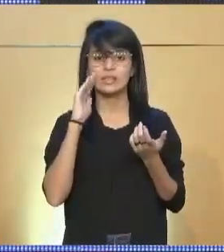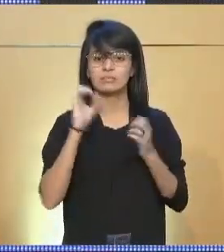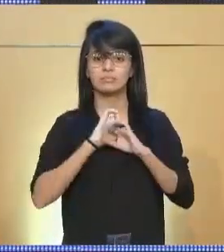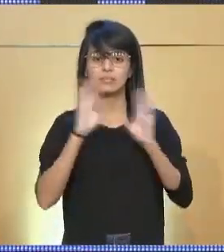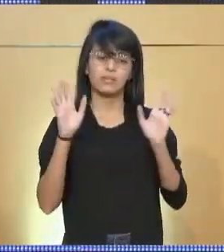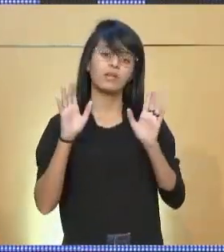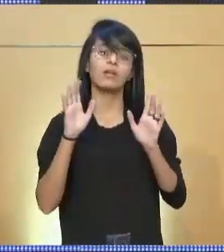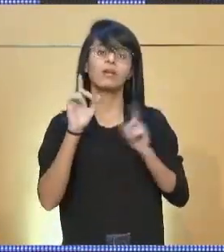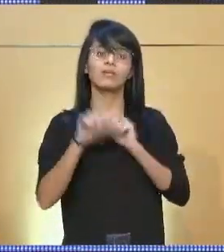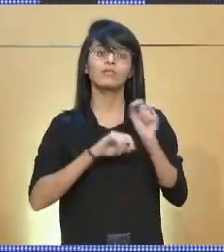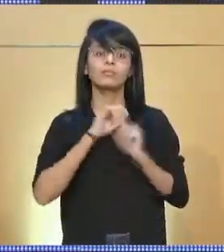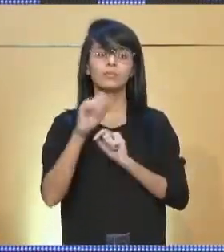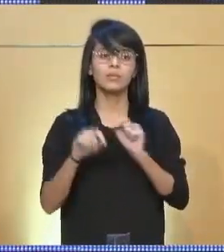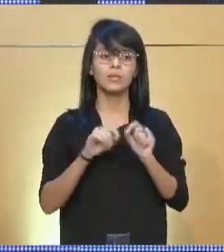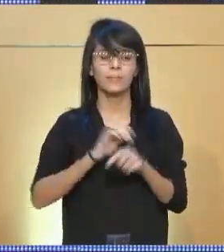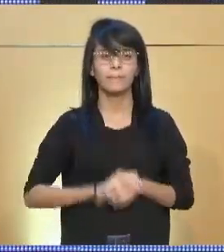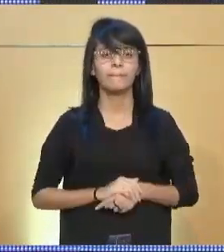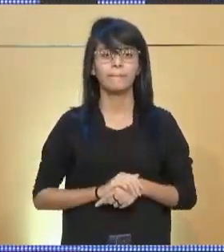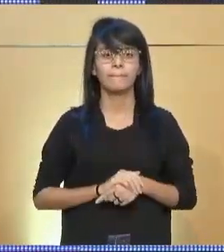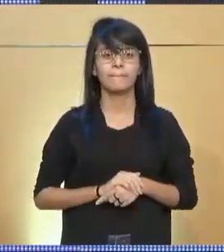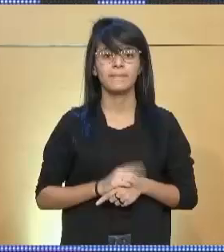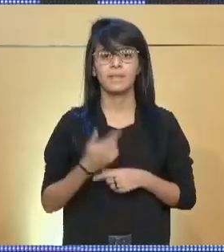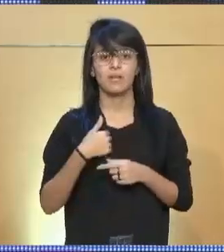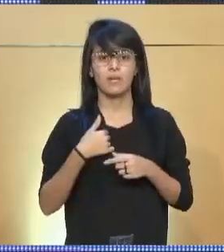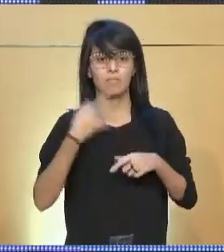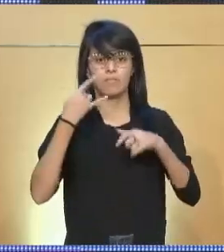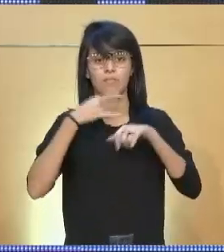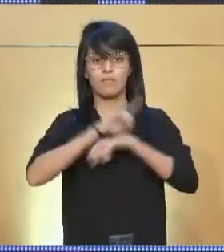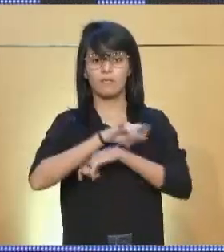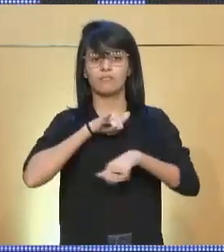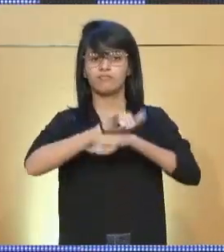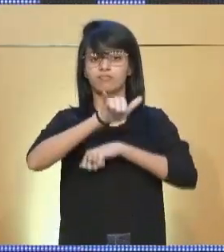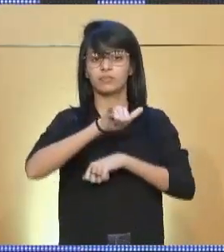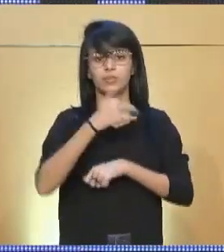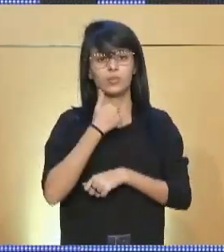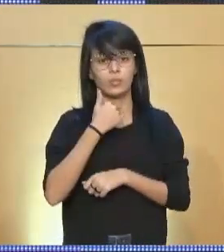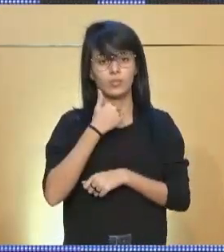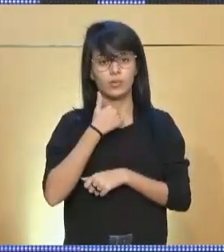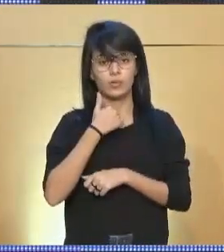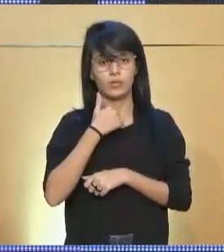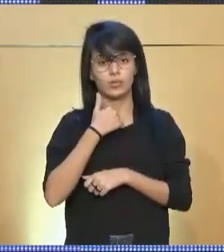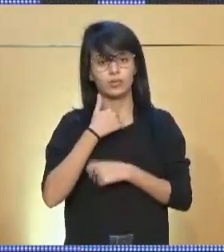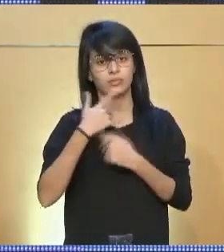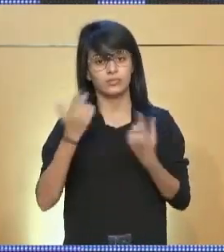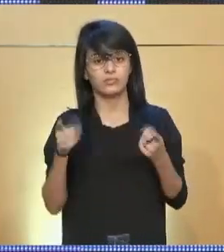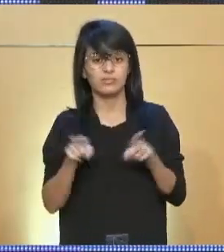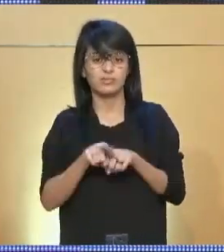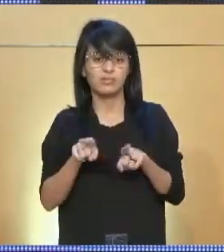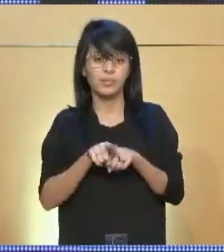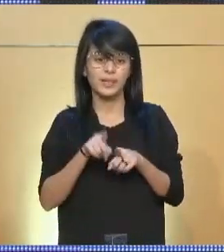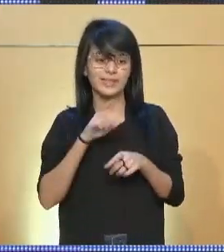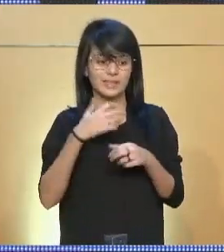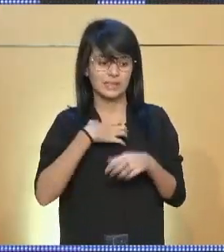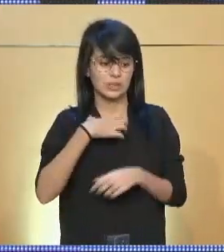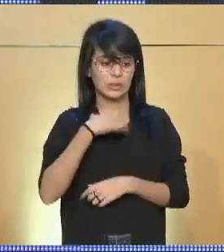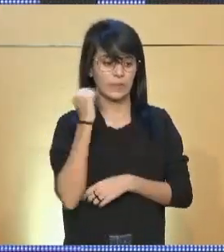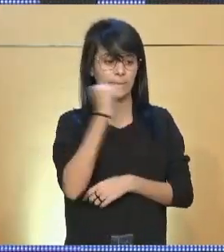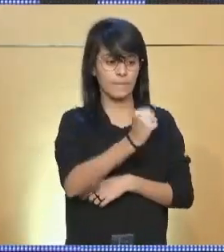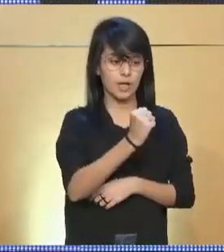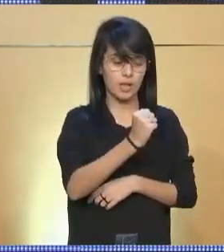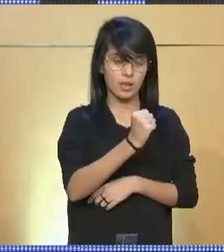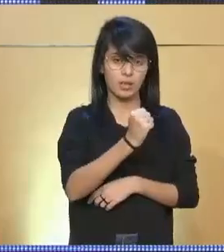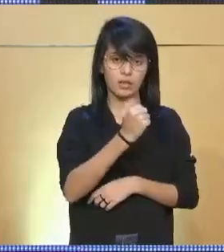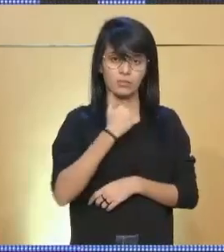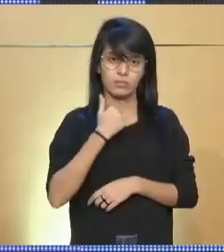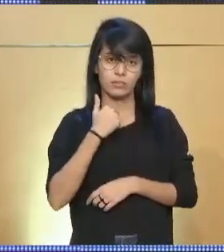adulterarás, que daria um pouco de mais problema em relação à exegese, no sentido de matar, porque o termo ali, nós temos na